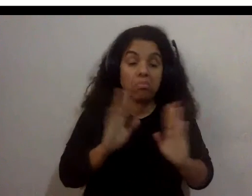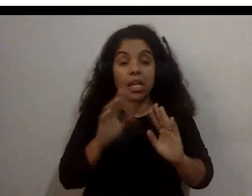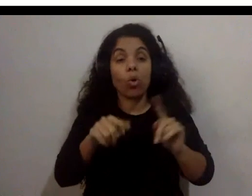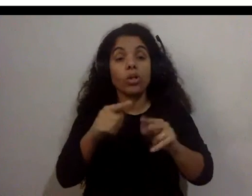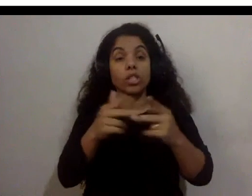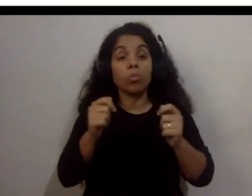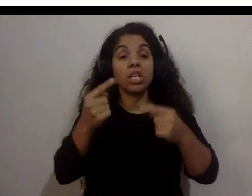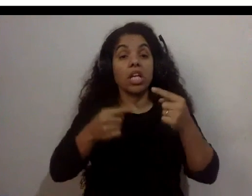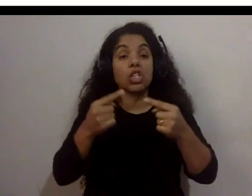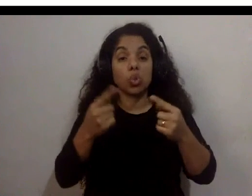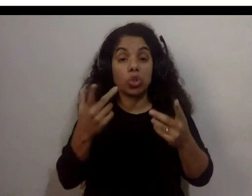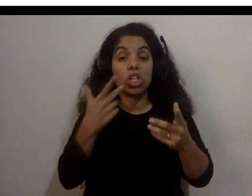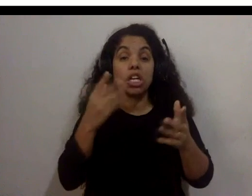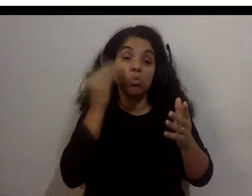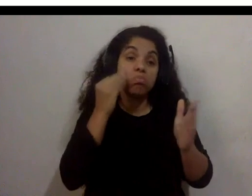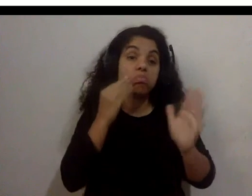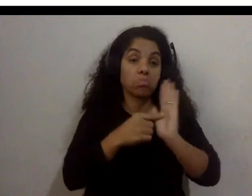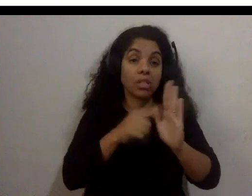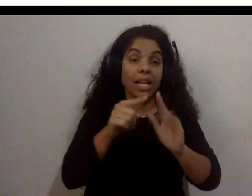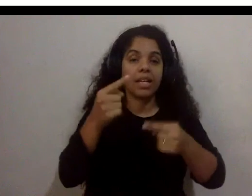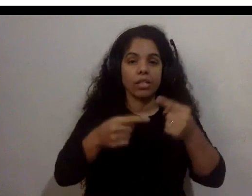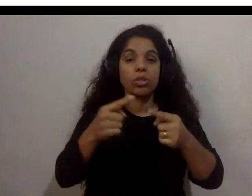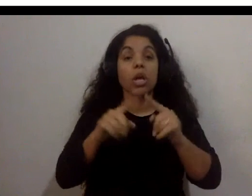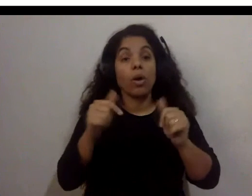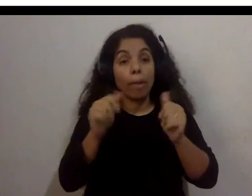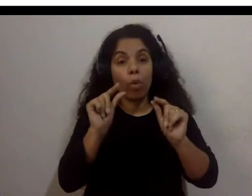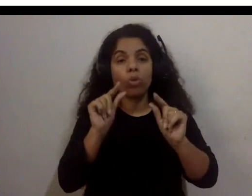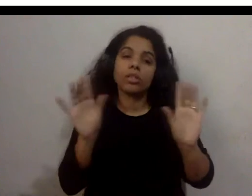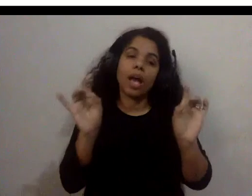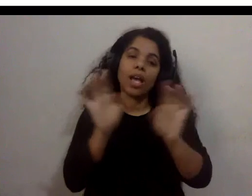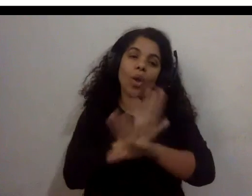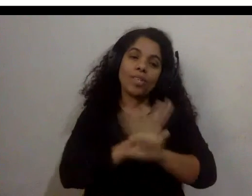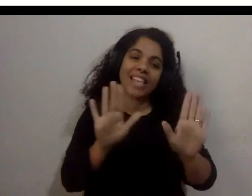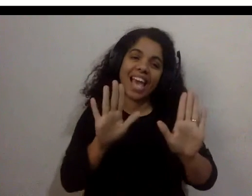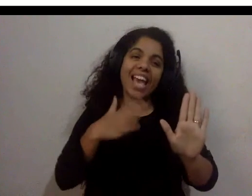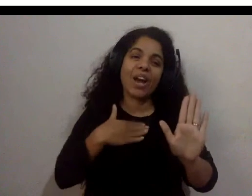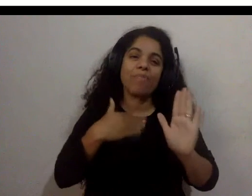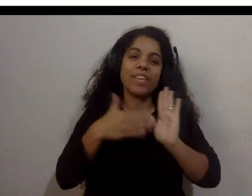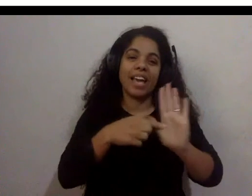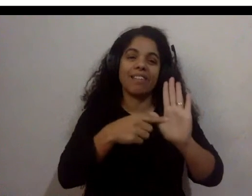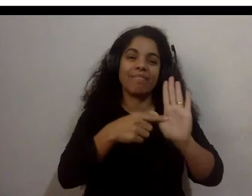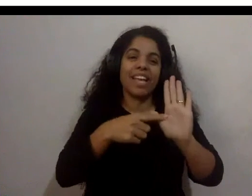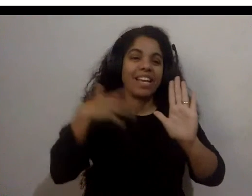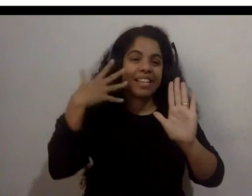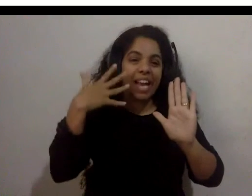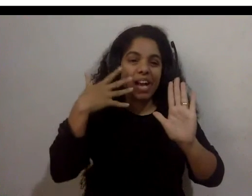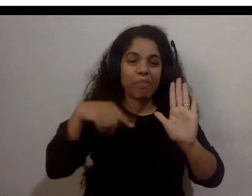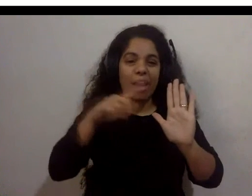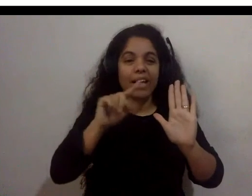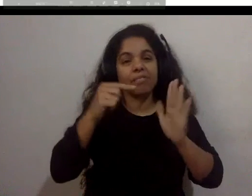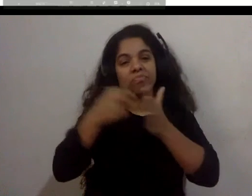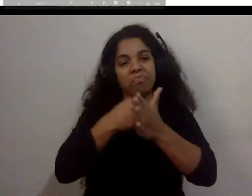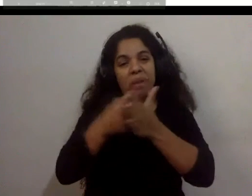essa decisão. Então, é um pouco disso. E aí, galera, eu encerro a minha palestra com